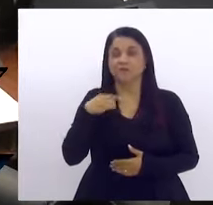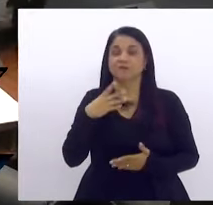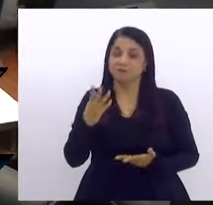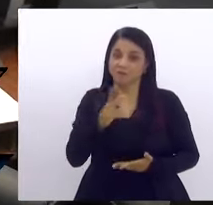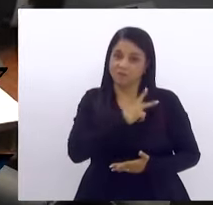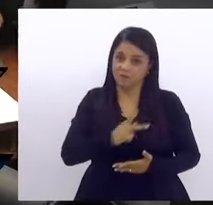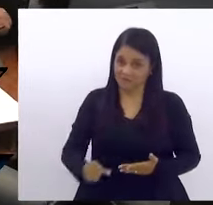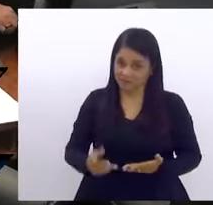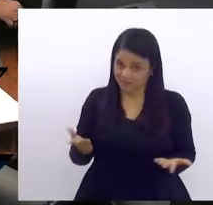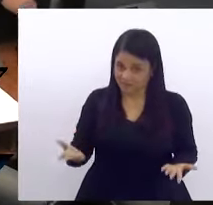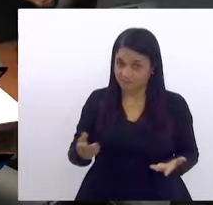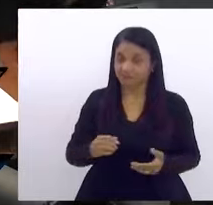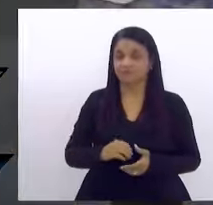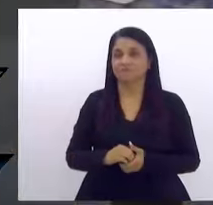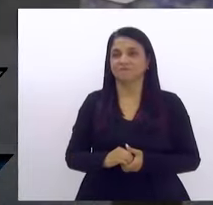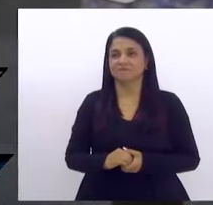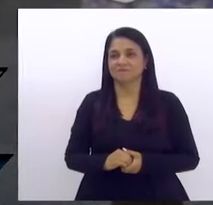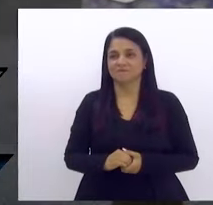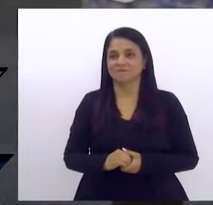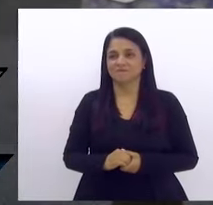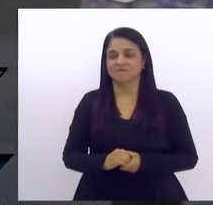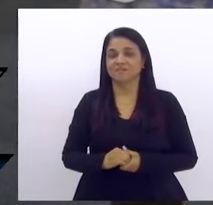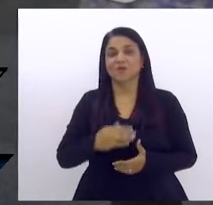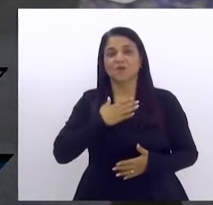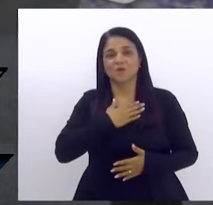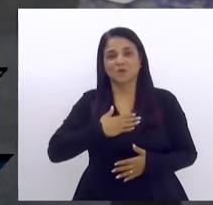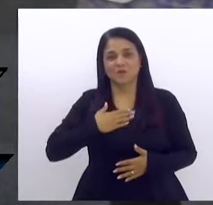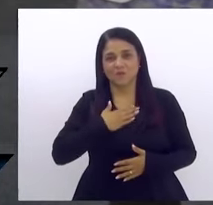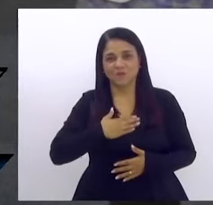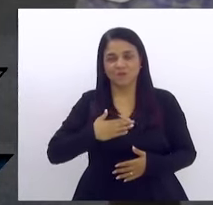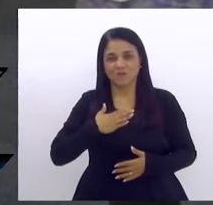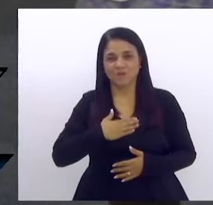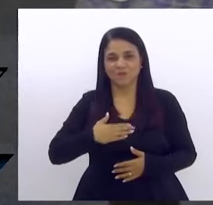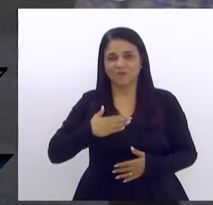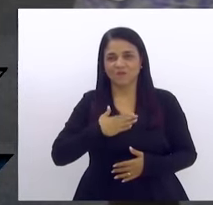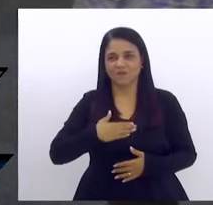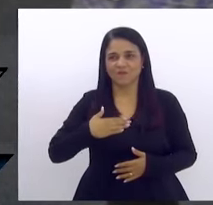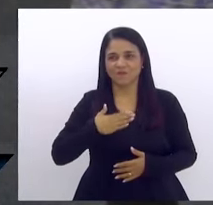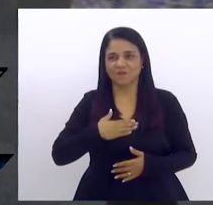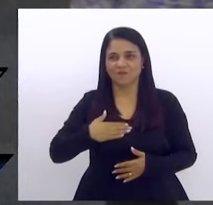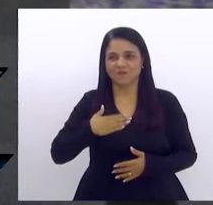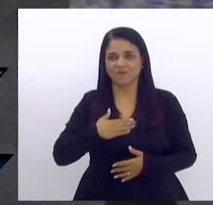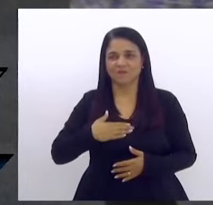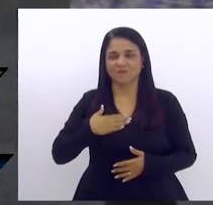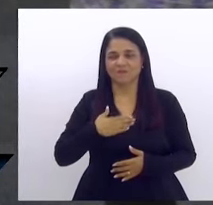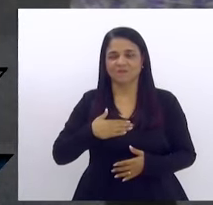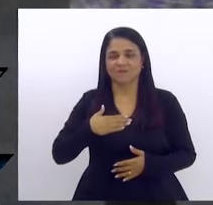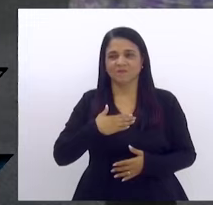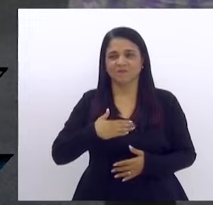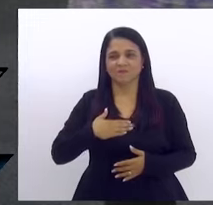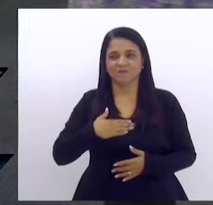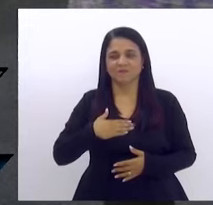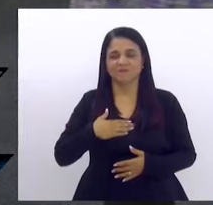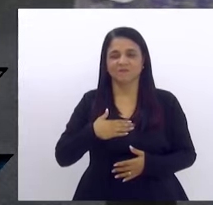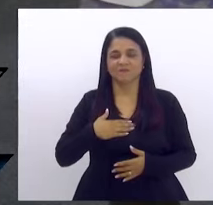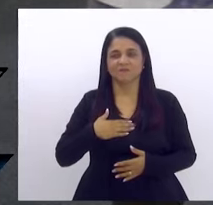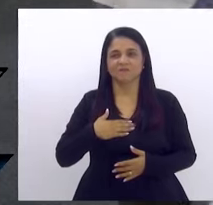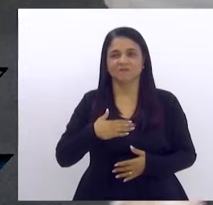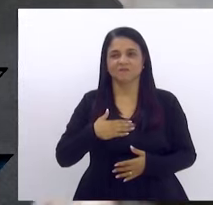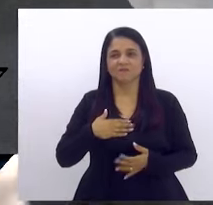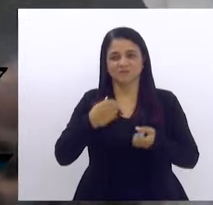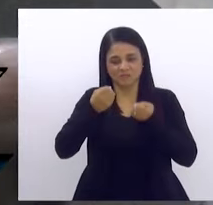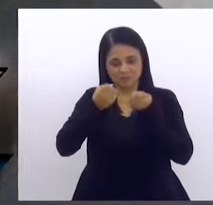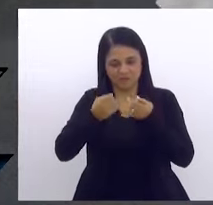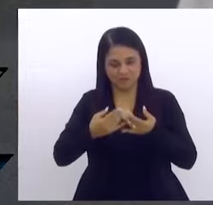presidente, eu gostaria, senhor presidente, de fundamentar